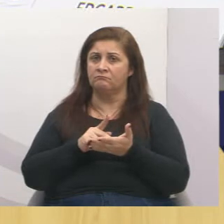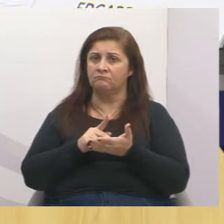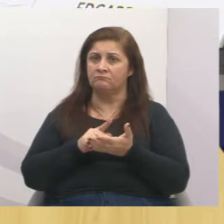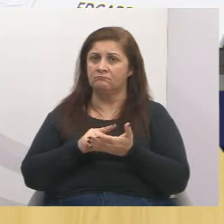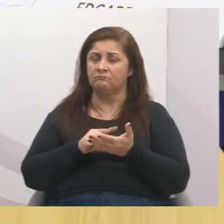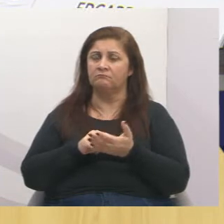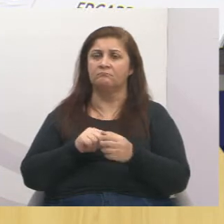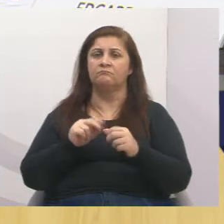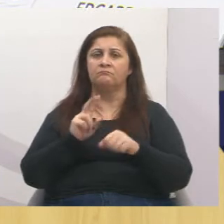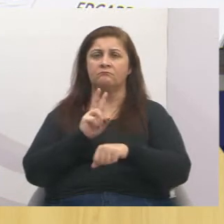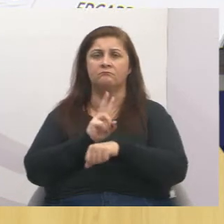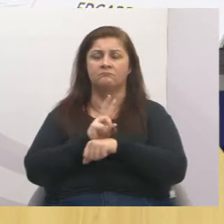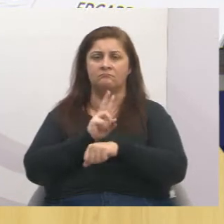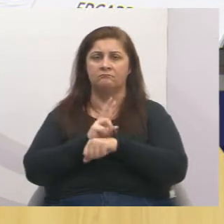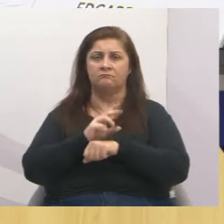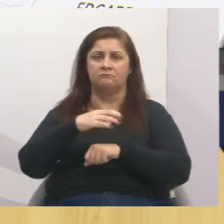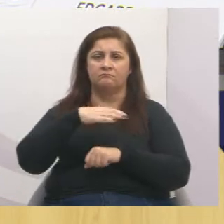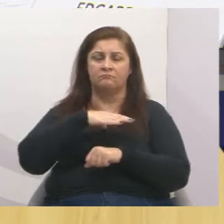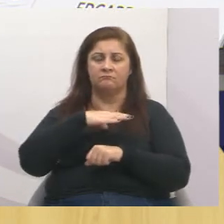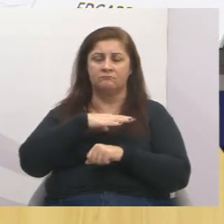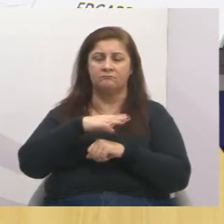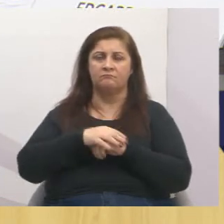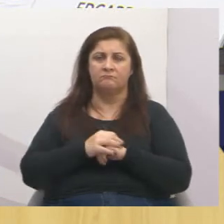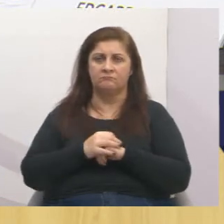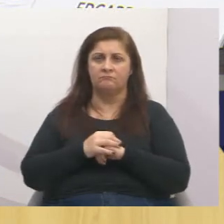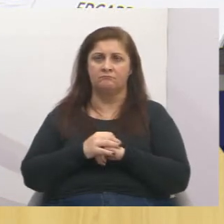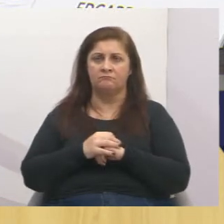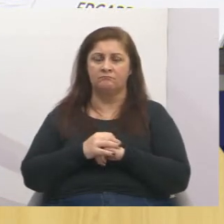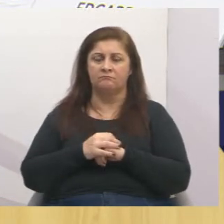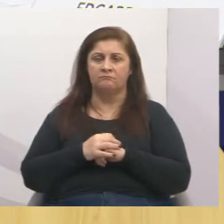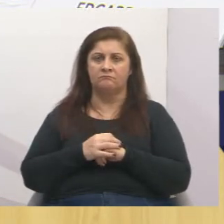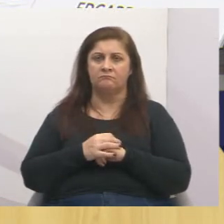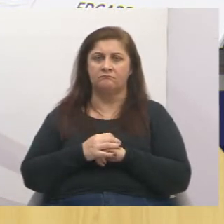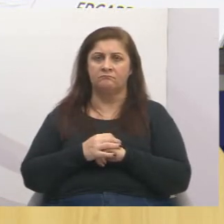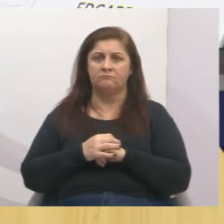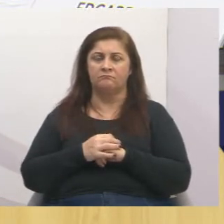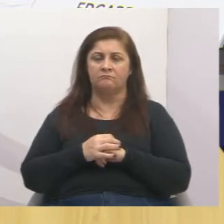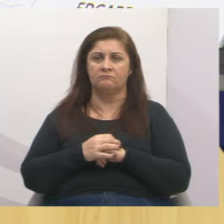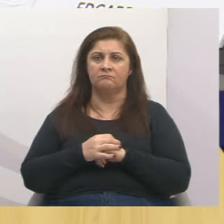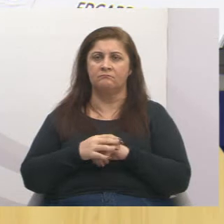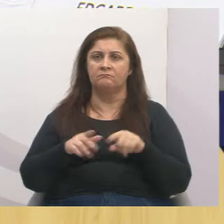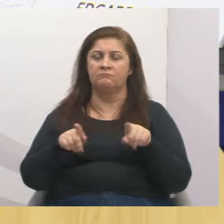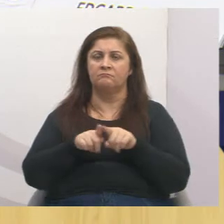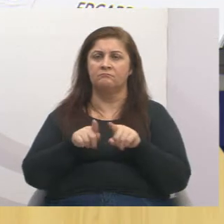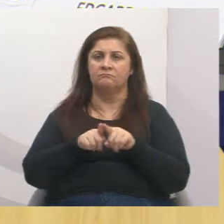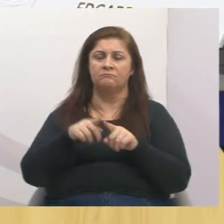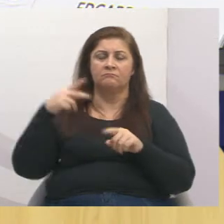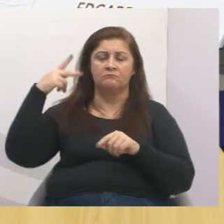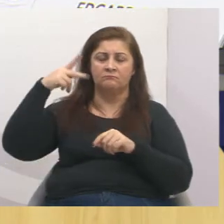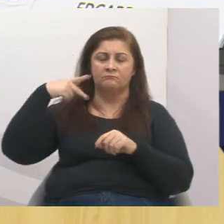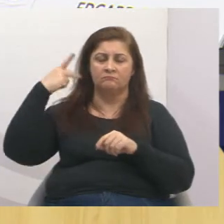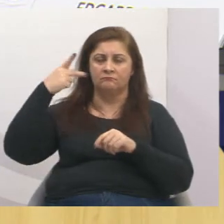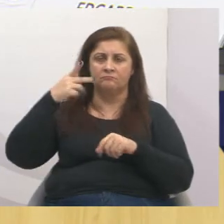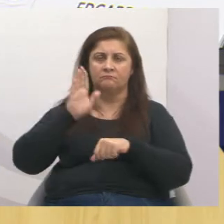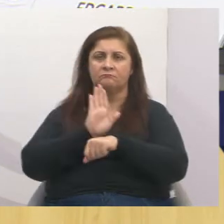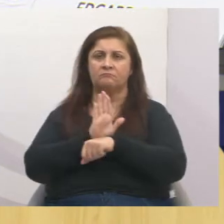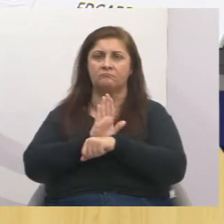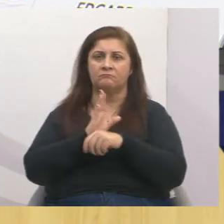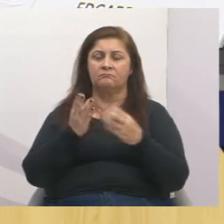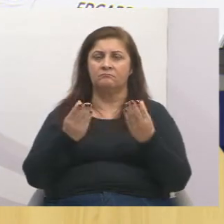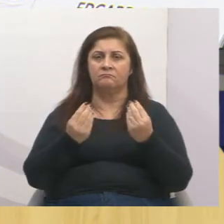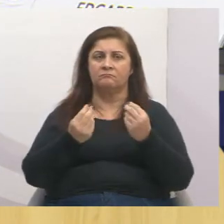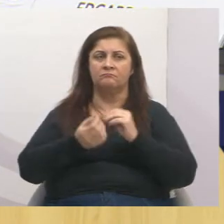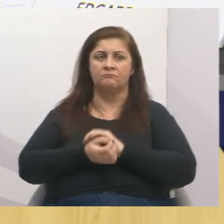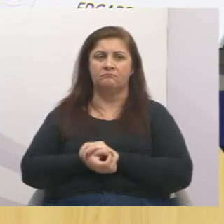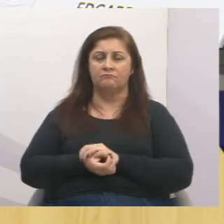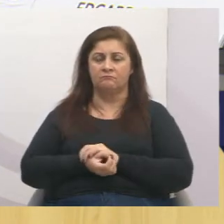nossa cidade dessa maneira, e também os nossos vereadores que estão contribuindo bastante